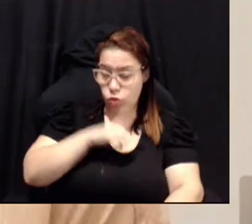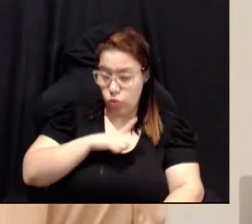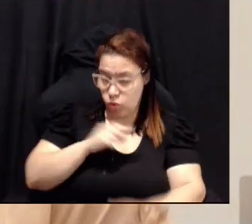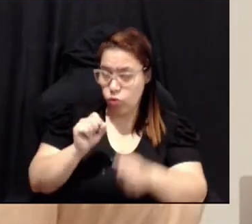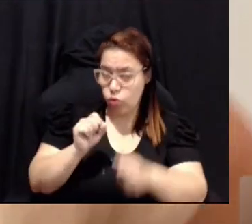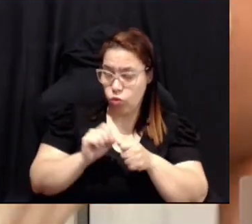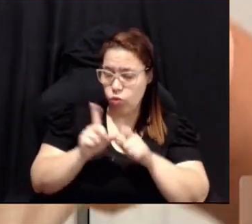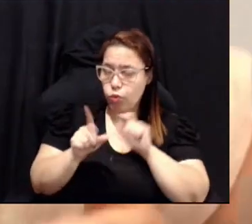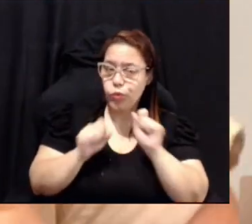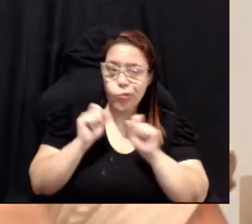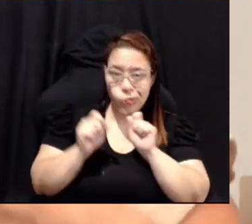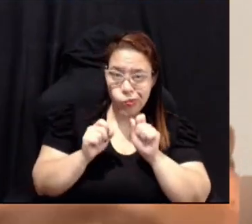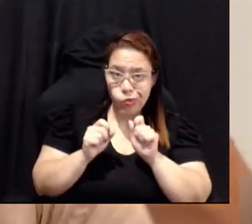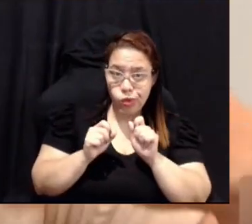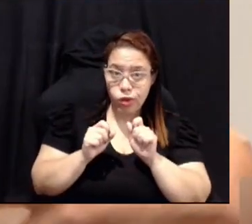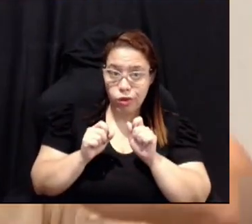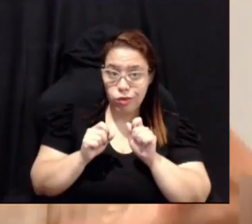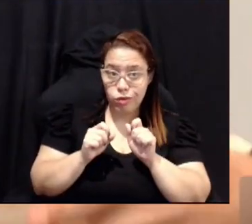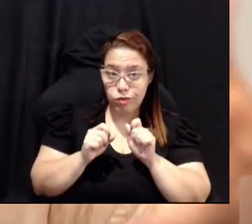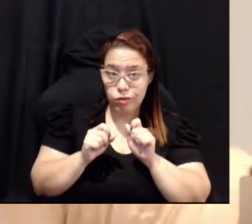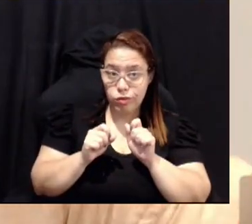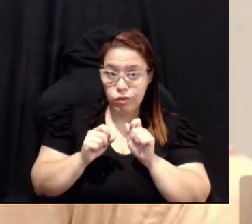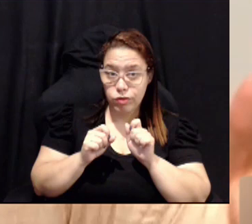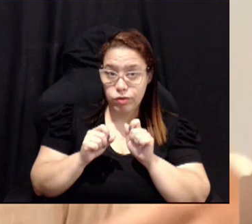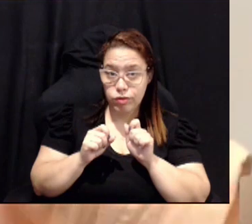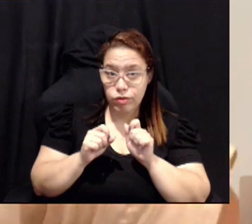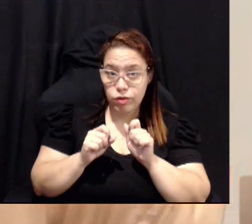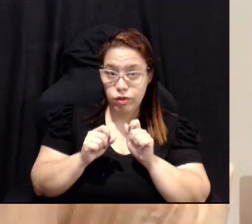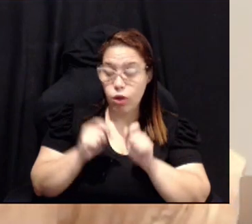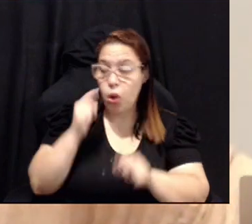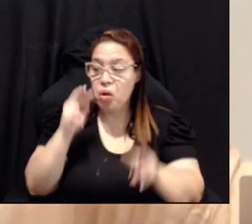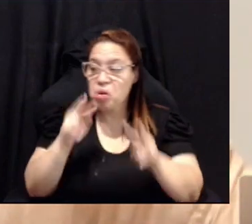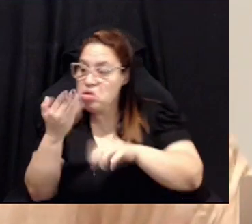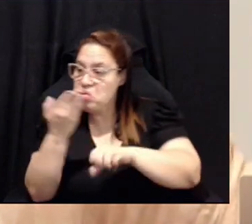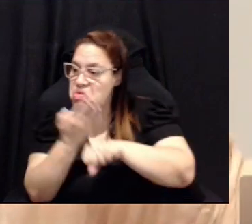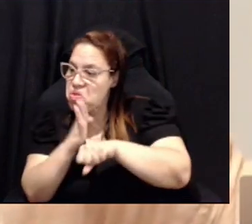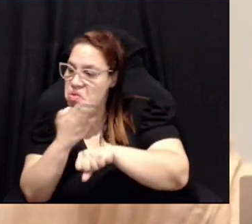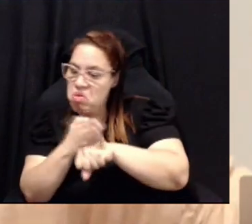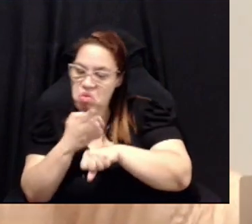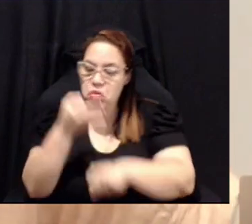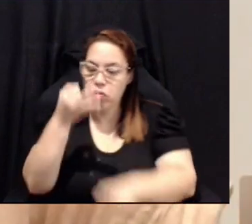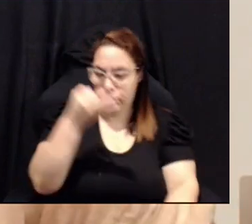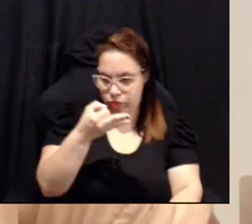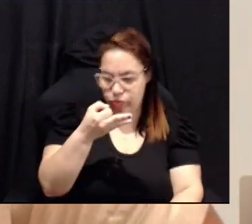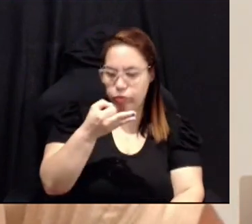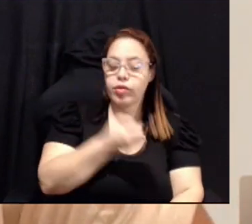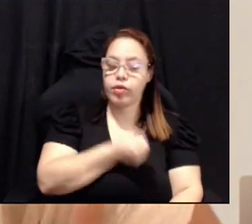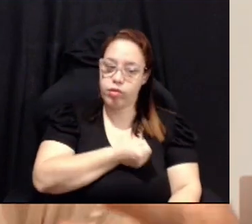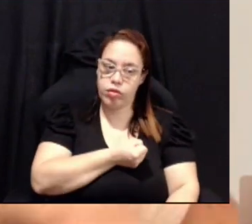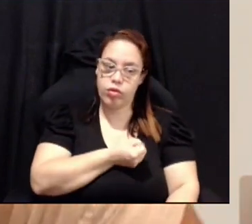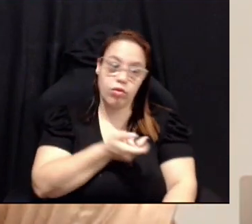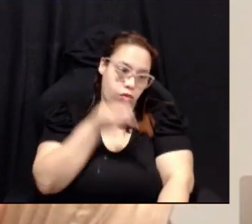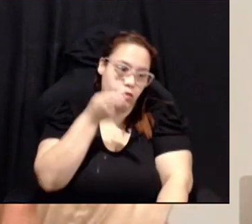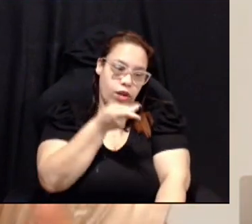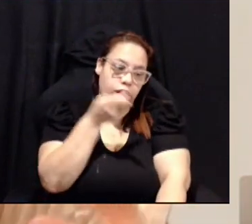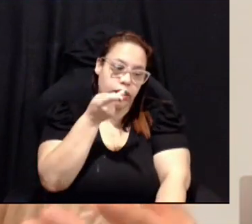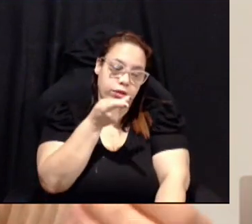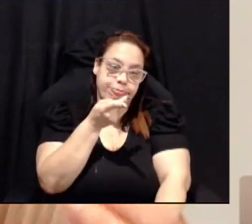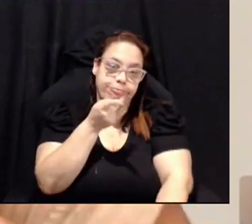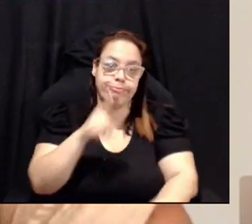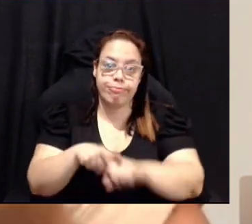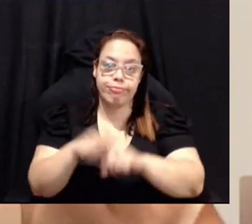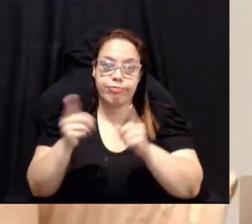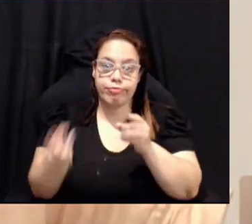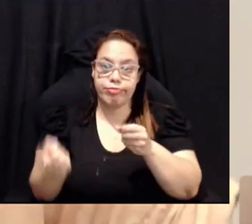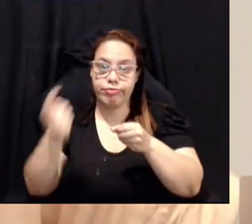é coisas que a gente vê na prática mesmo, e os números vão falando, mas de um retorno, assim, de